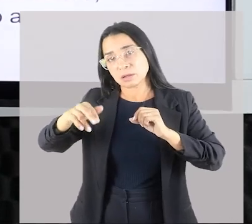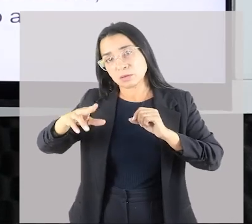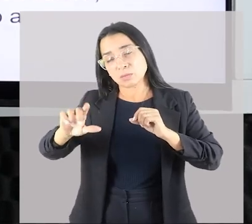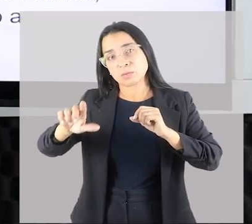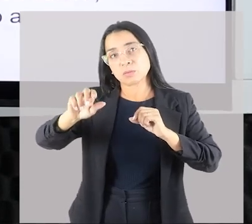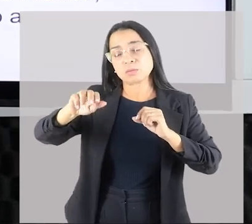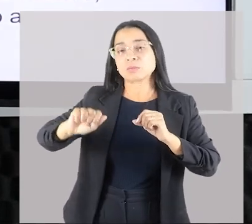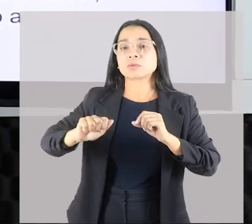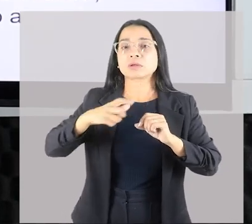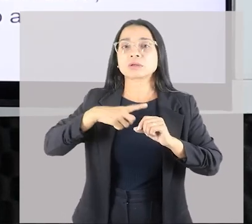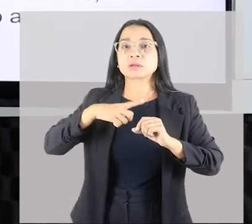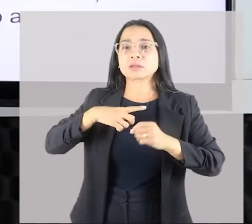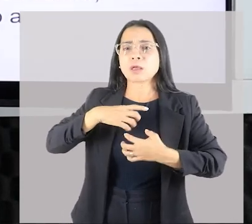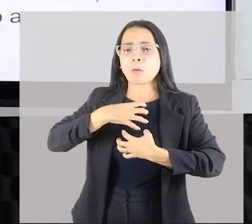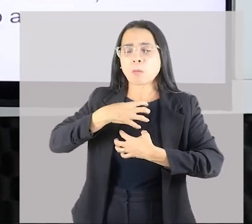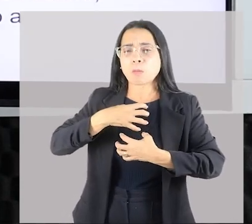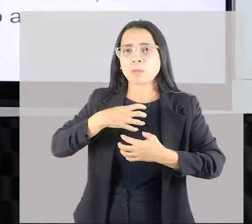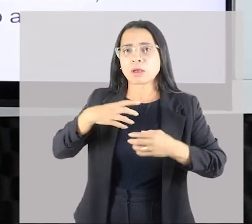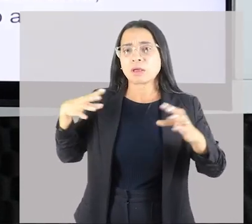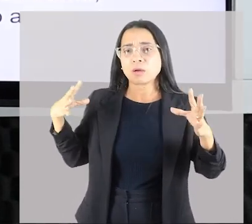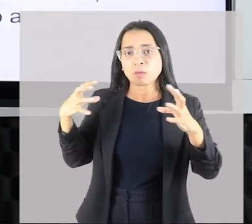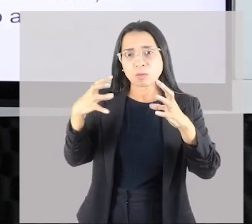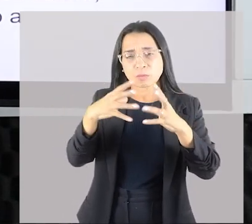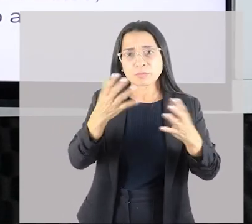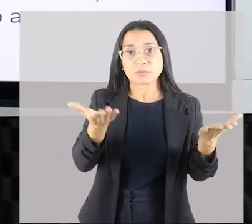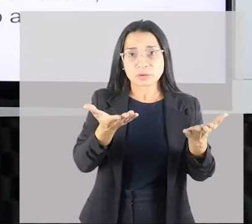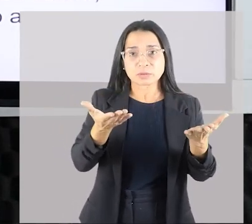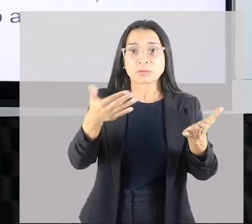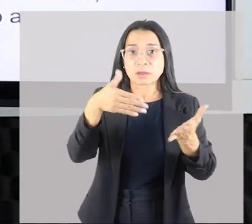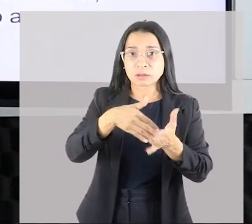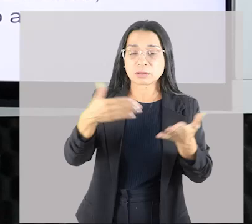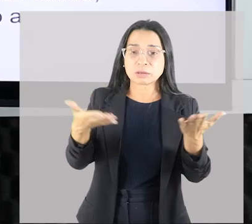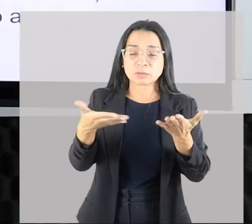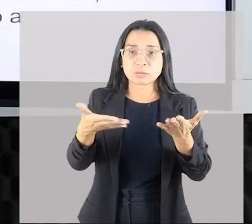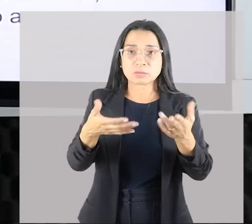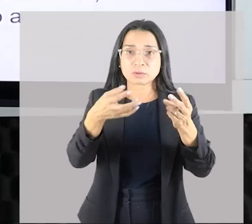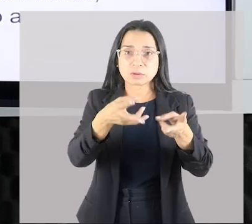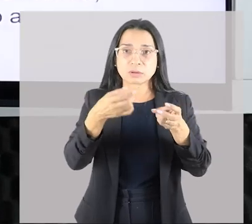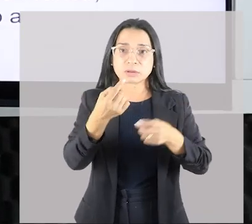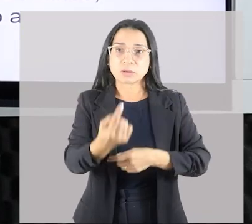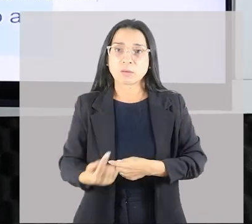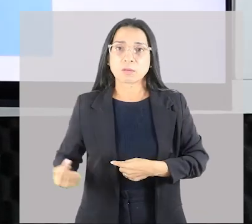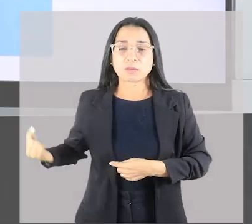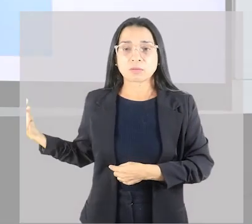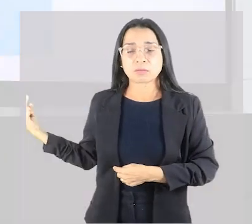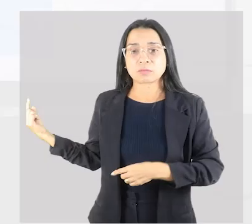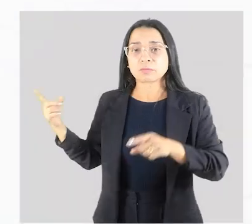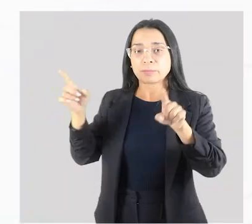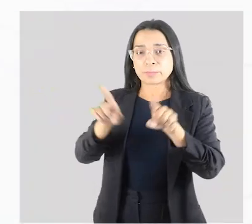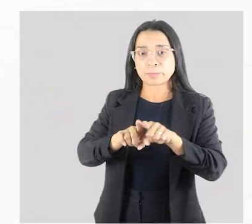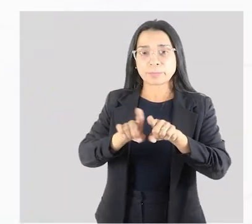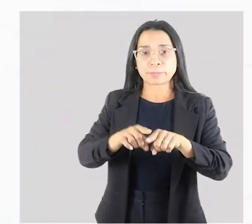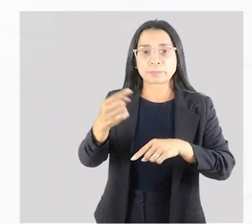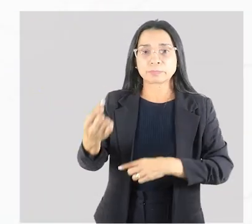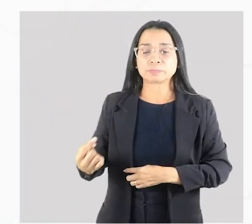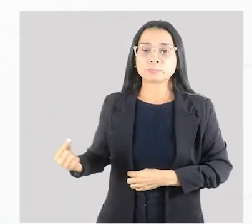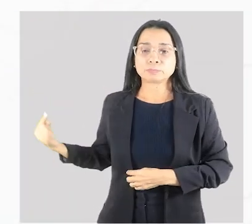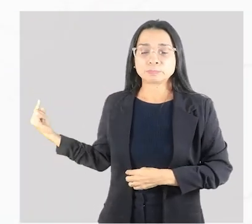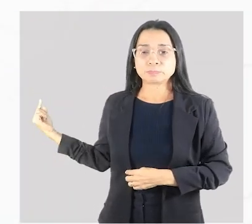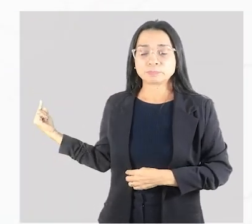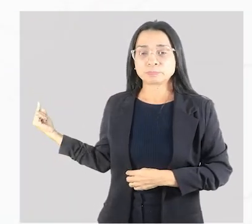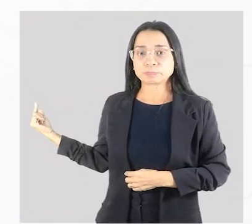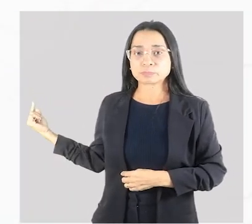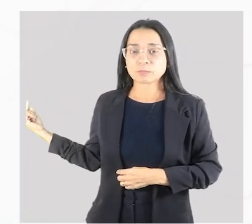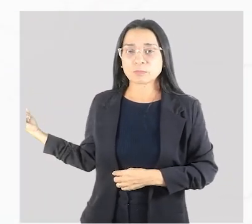até os dias atuais com a região da Espanha, beleza? Então, muita atenção a isso também, bacana? E eu ia apresentando